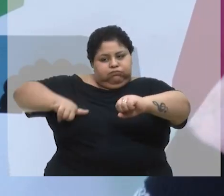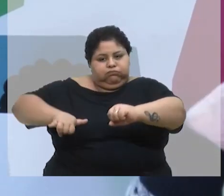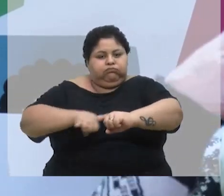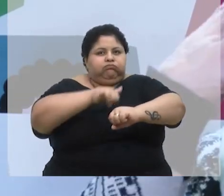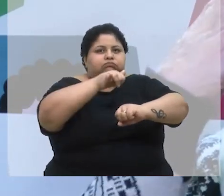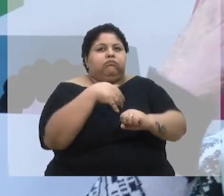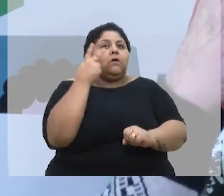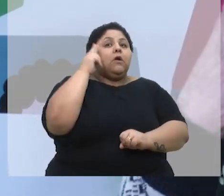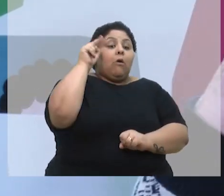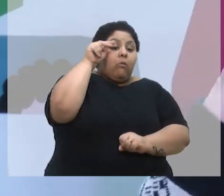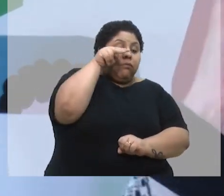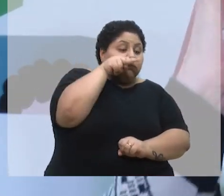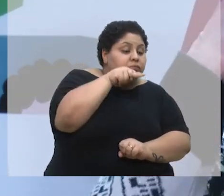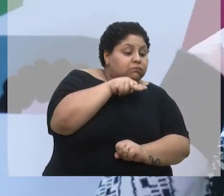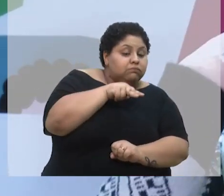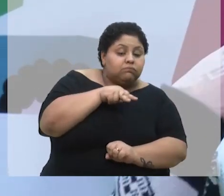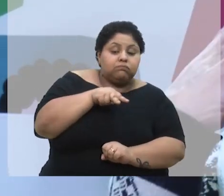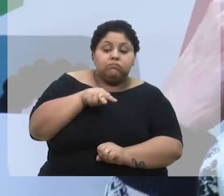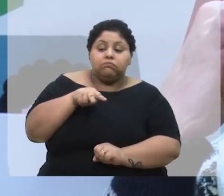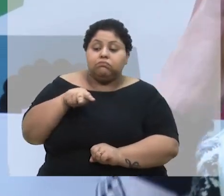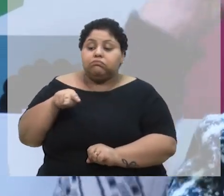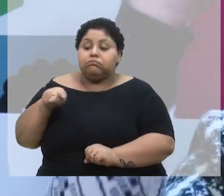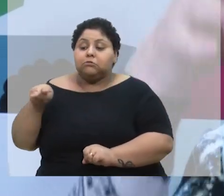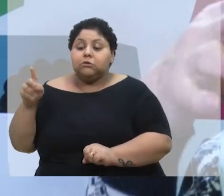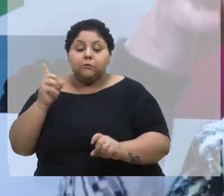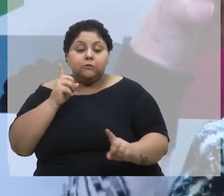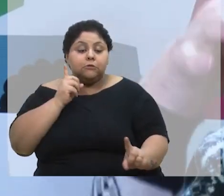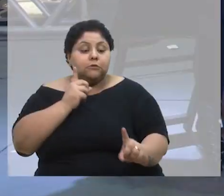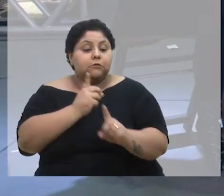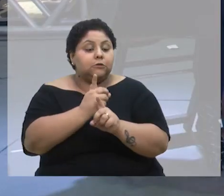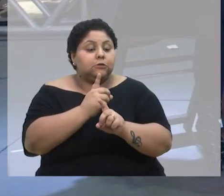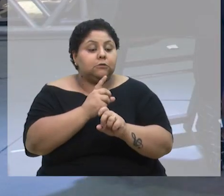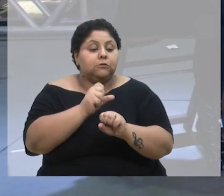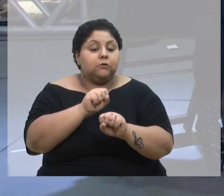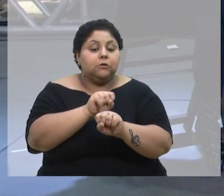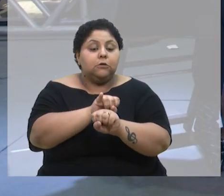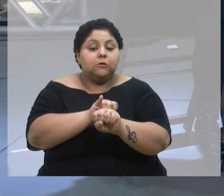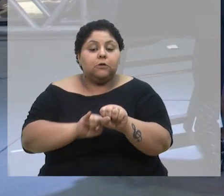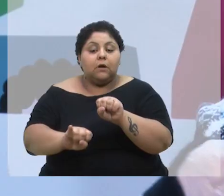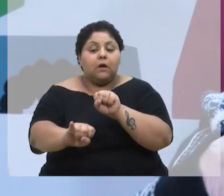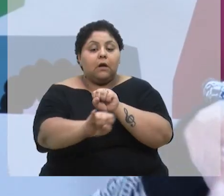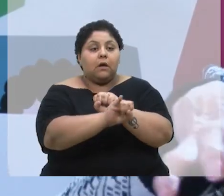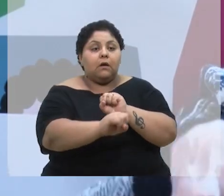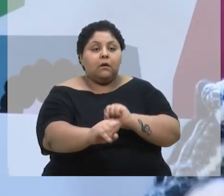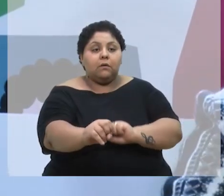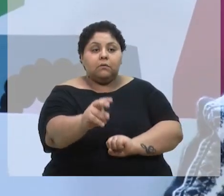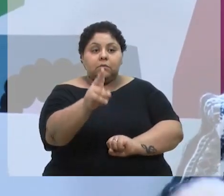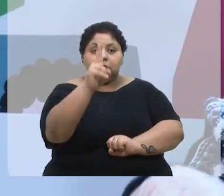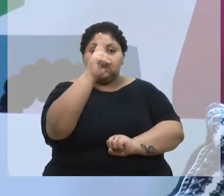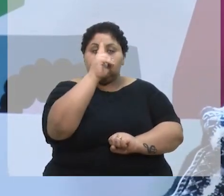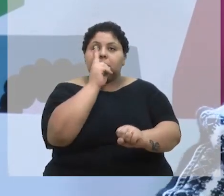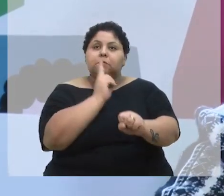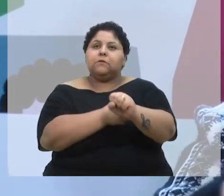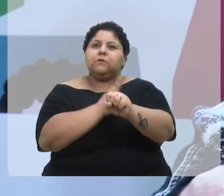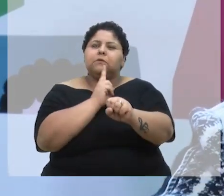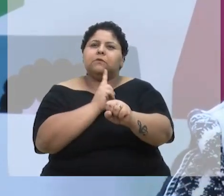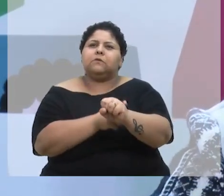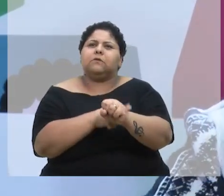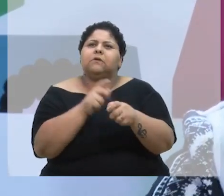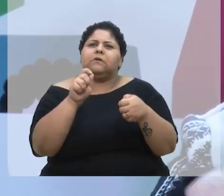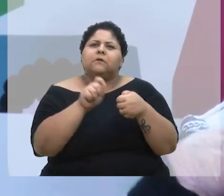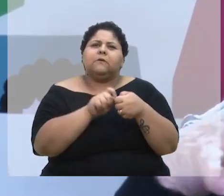conseguiam escrever. Eu estou falando do século XIX, tá? É bom fazer uma retrospectiva. Aí o que acontece? Óbvio, elas